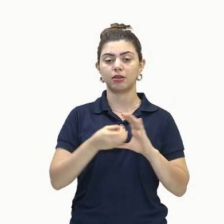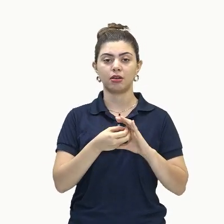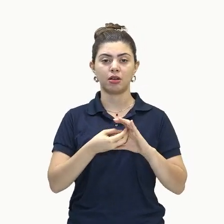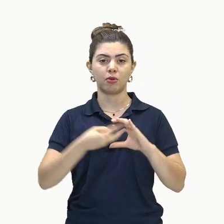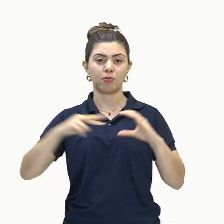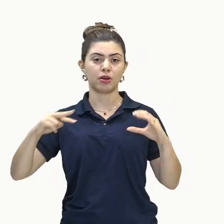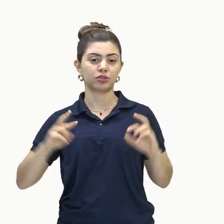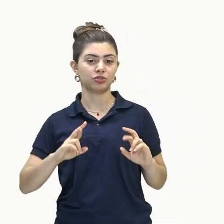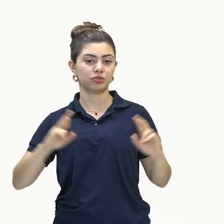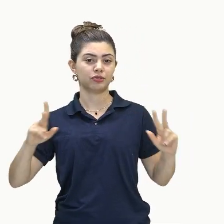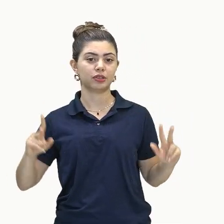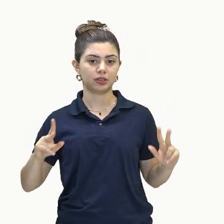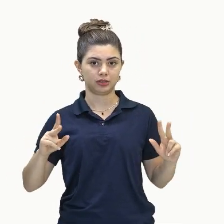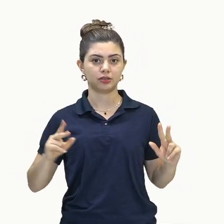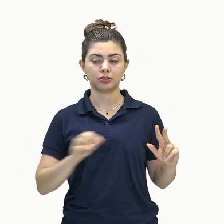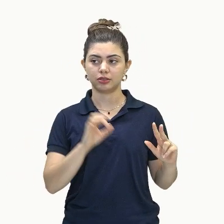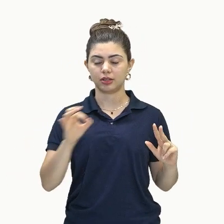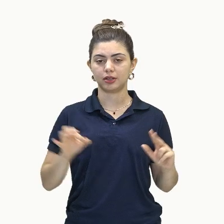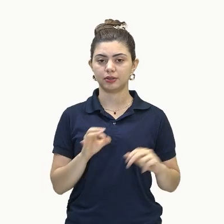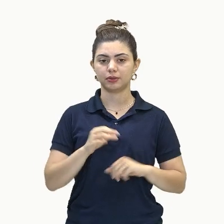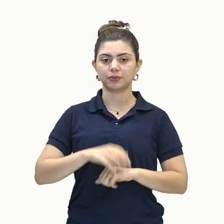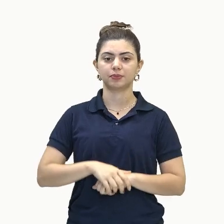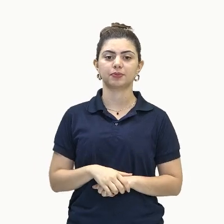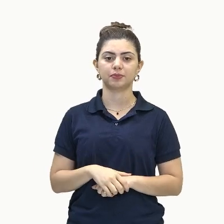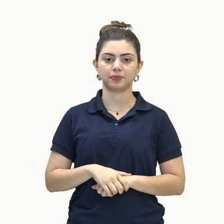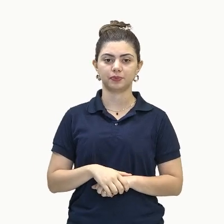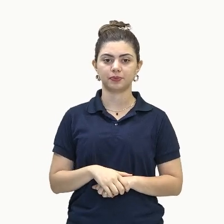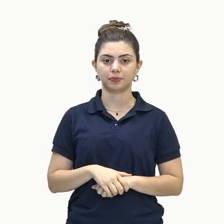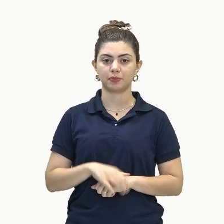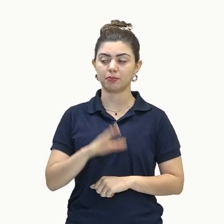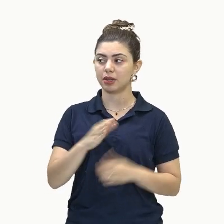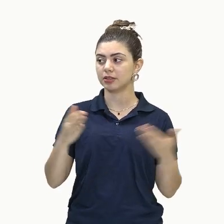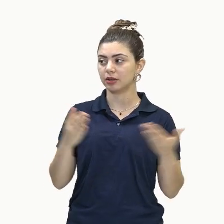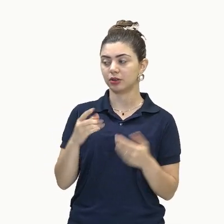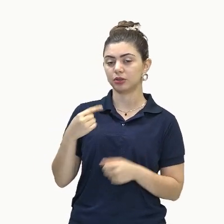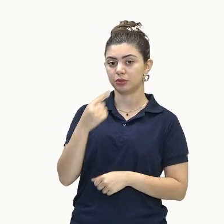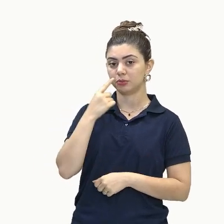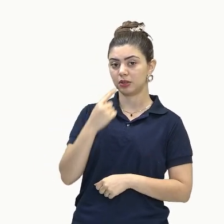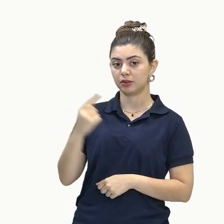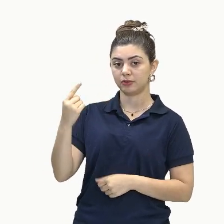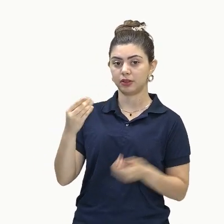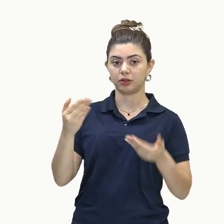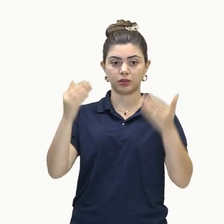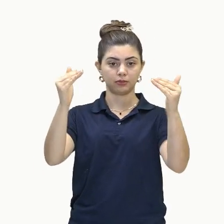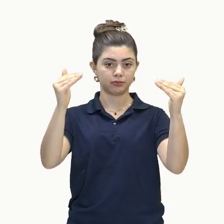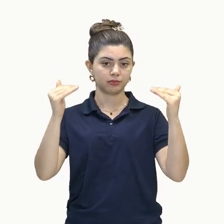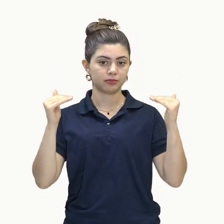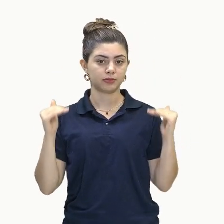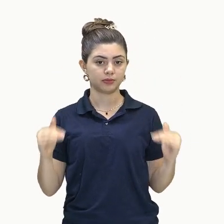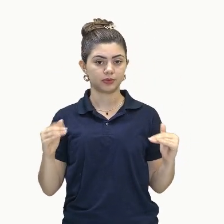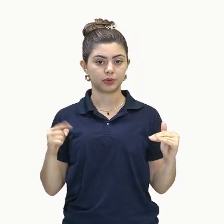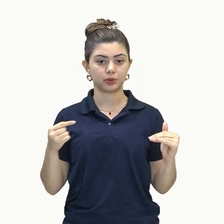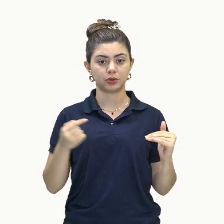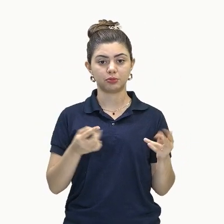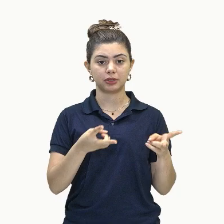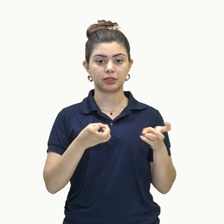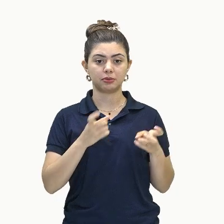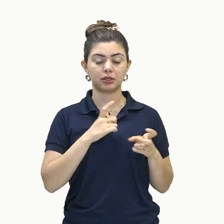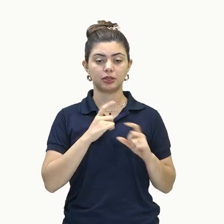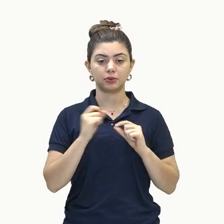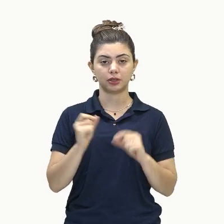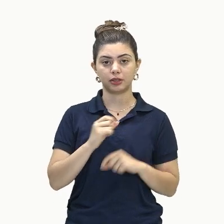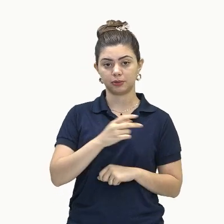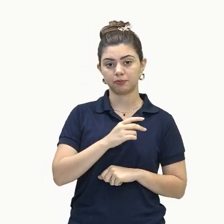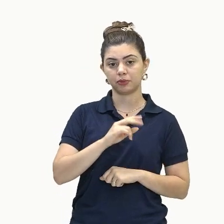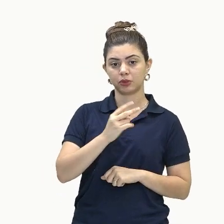o gene recessivo. Olhando aqui para a segunda geração, nós percebemos, por exemplo, no indivíduo 2.